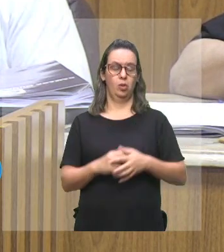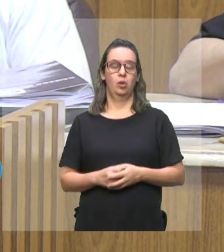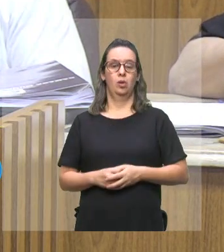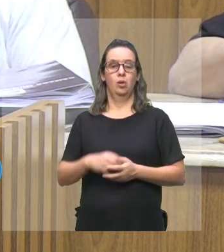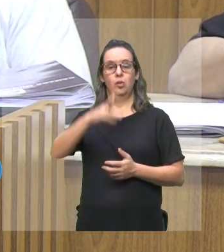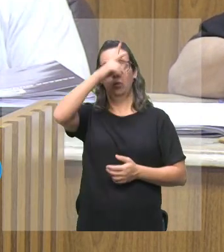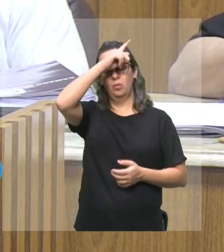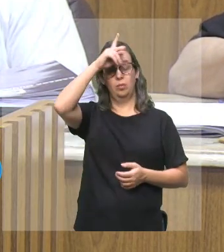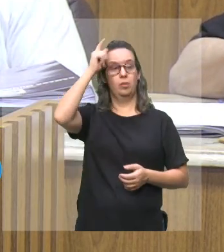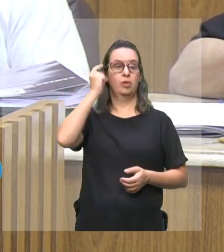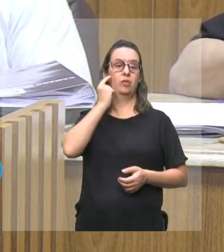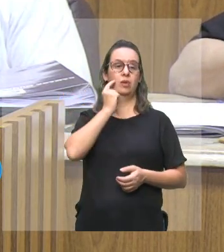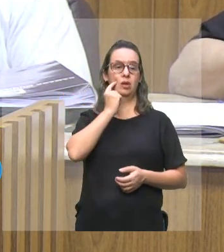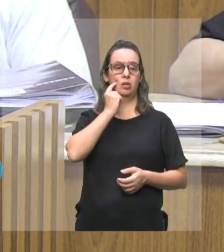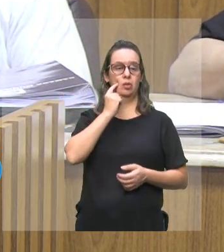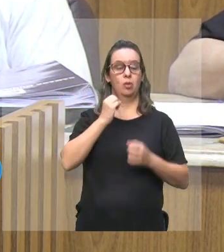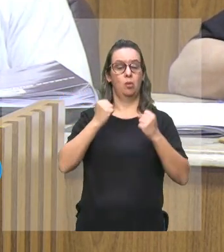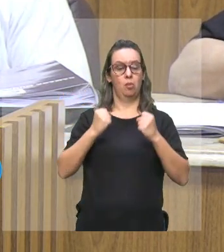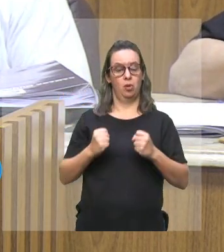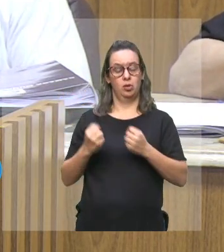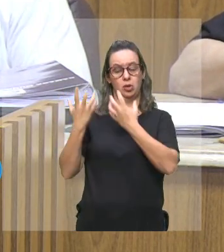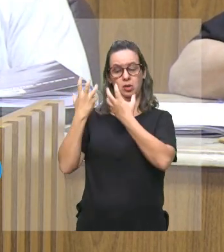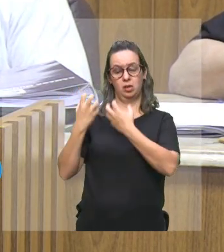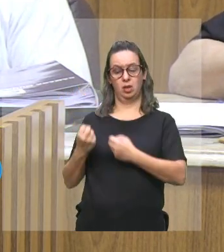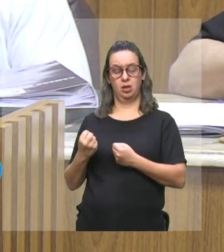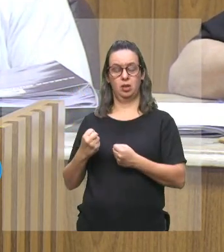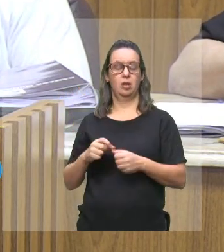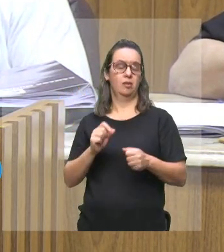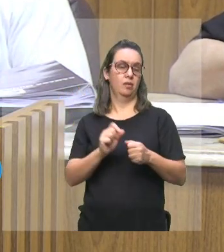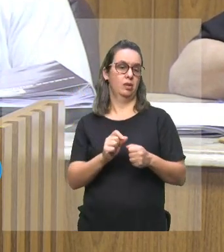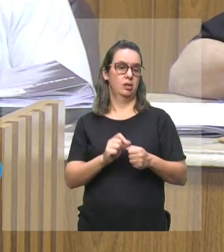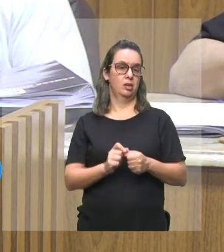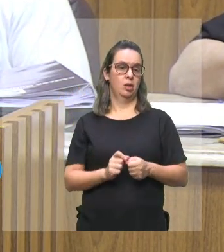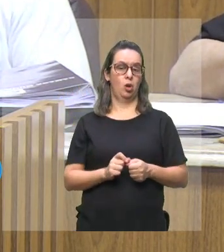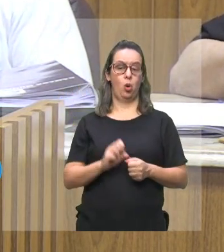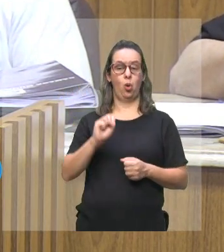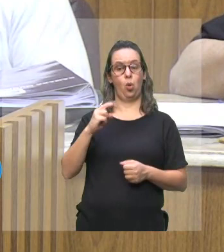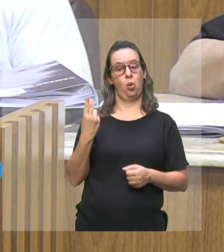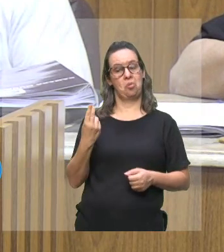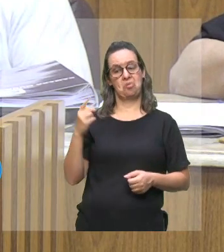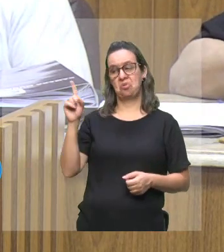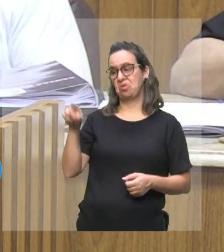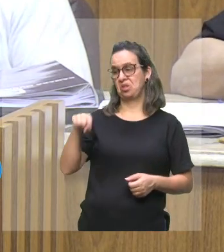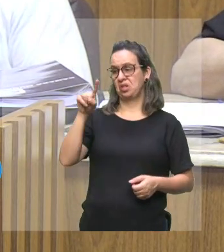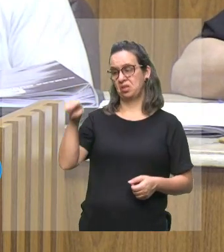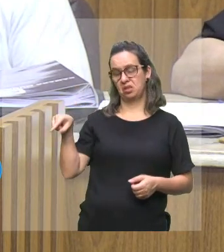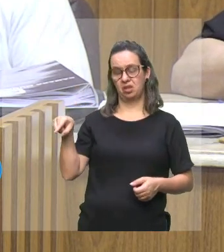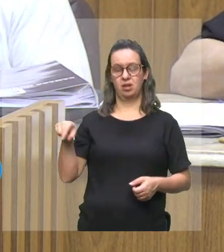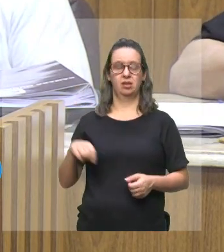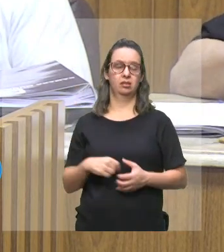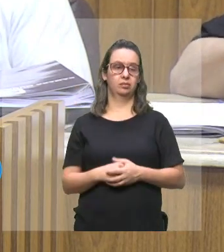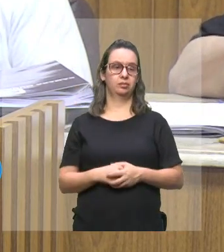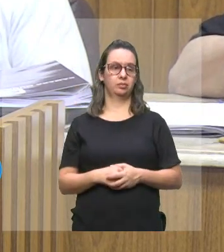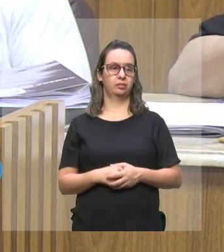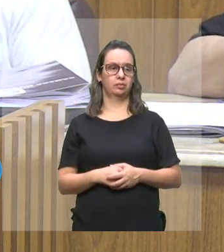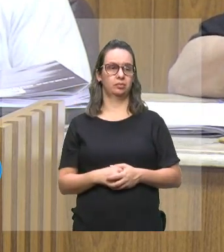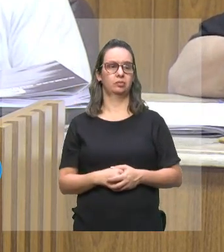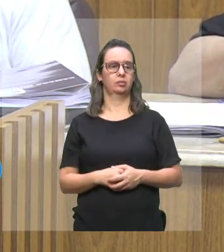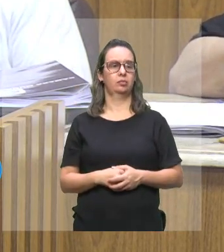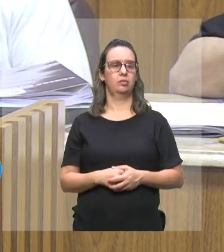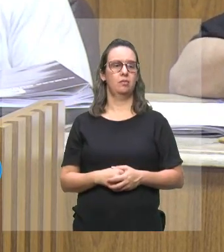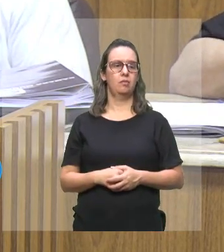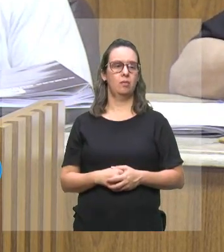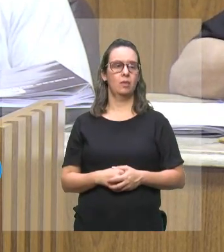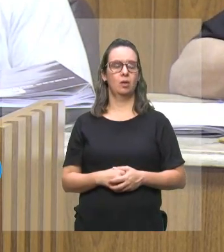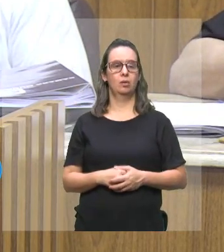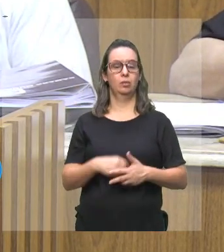ou parcialmente, ou aprová-las, diga-se, sancioná-las. De alguma forma, o Poder